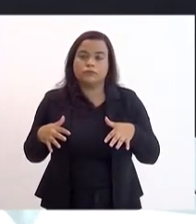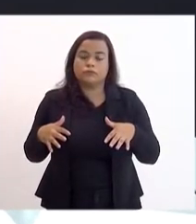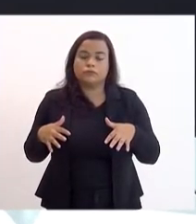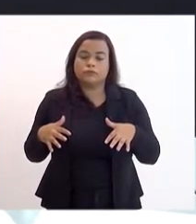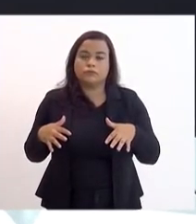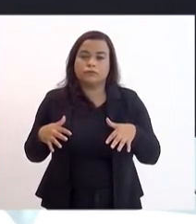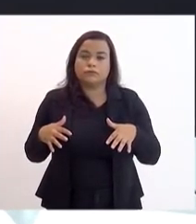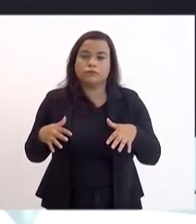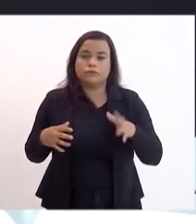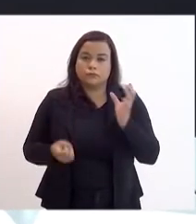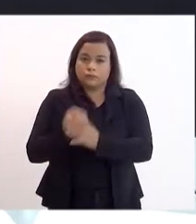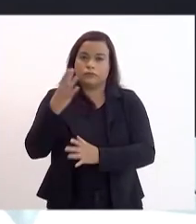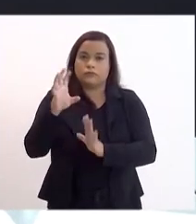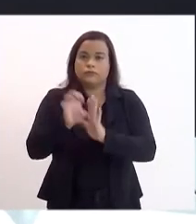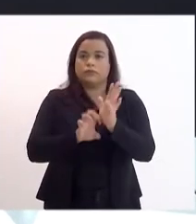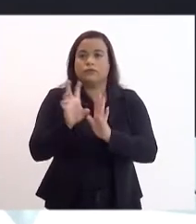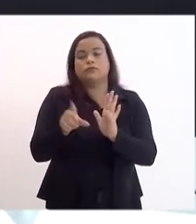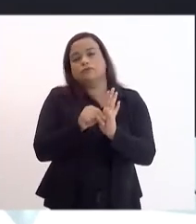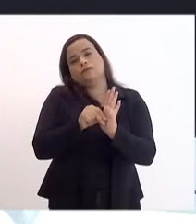fazer emendas.